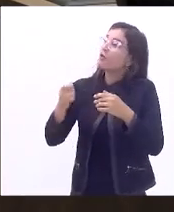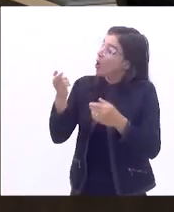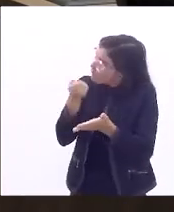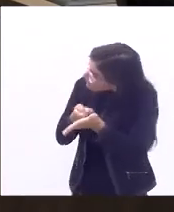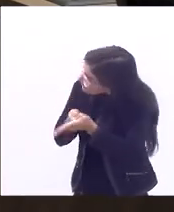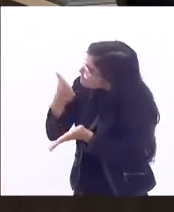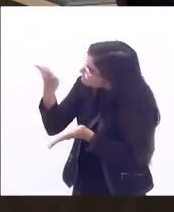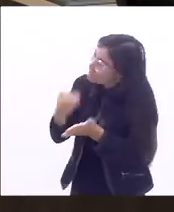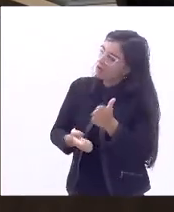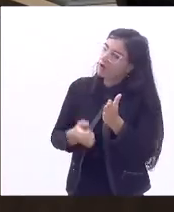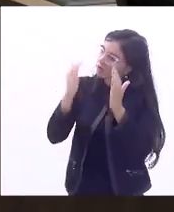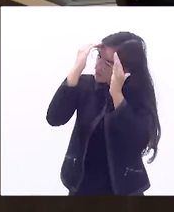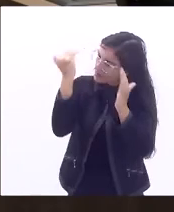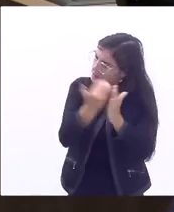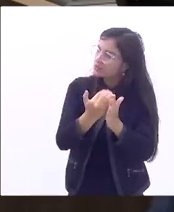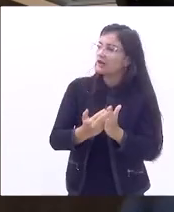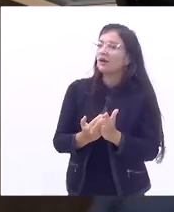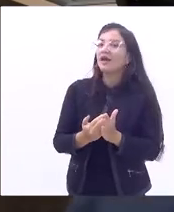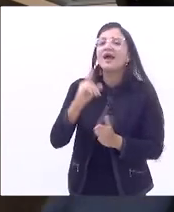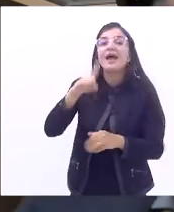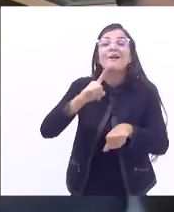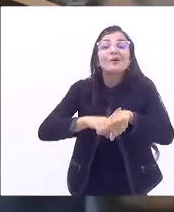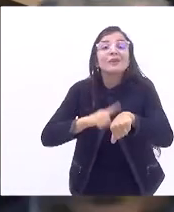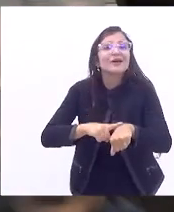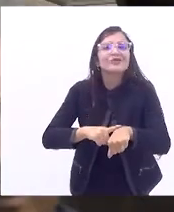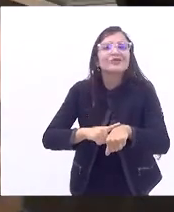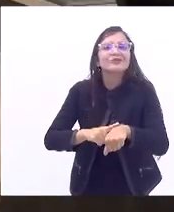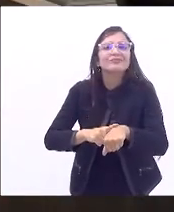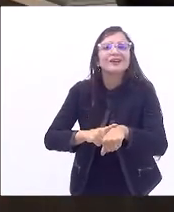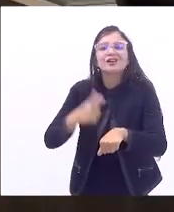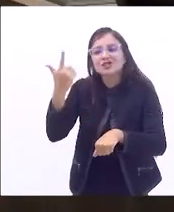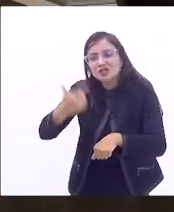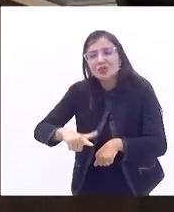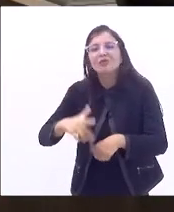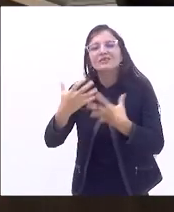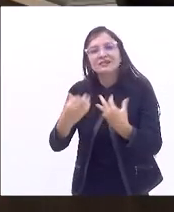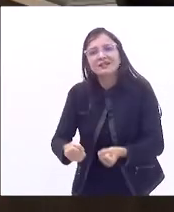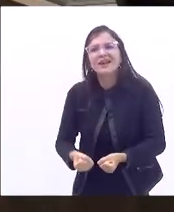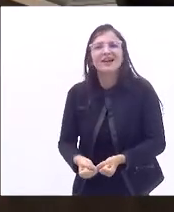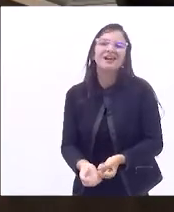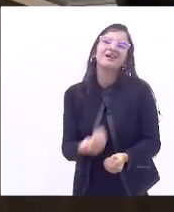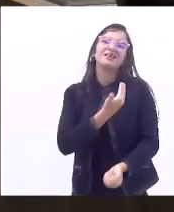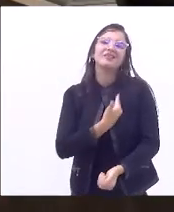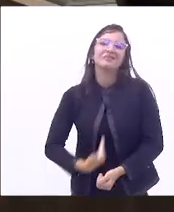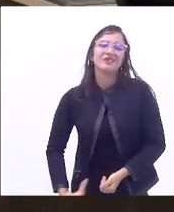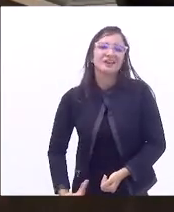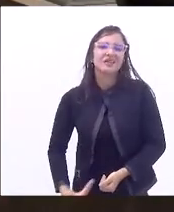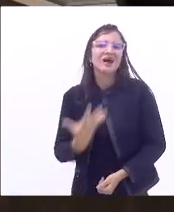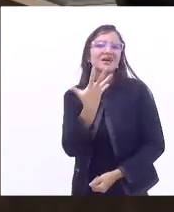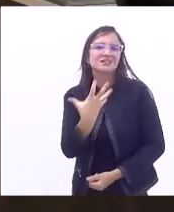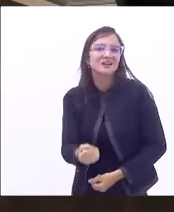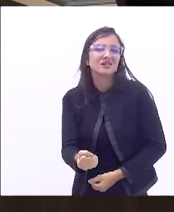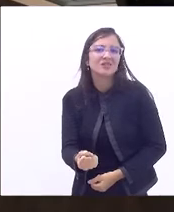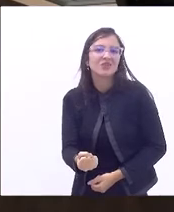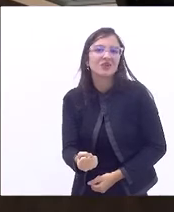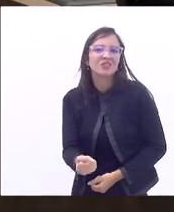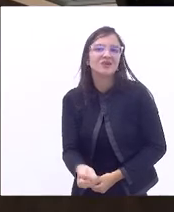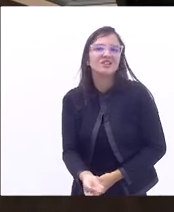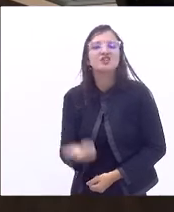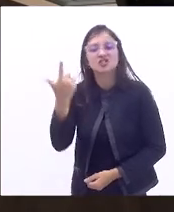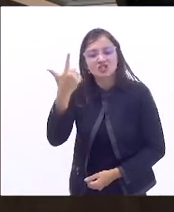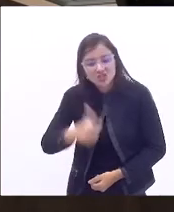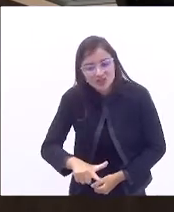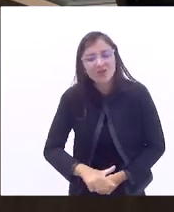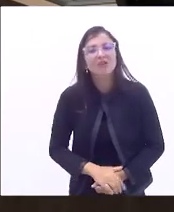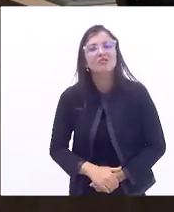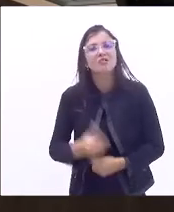o momento da renovação. O governo preferiu encaminhar aqui para essa casa uma renovação